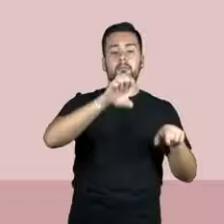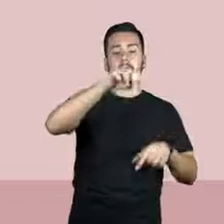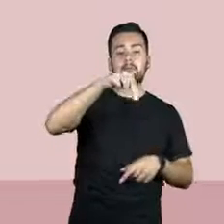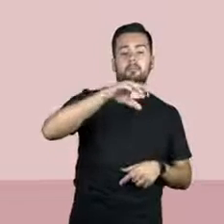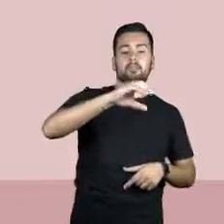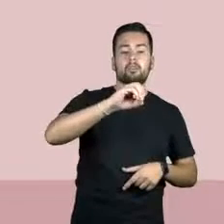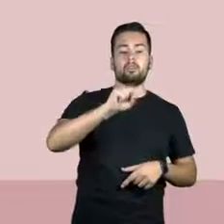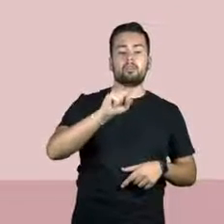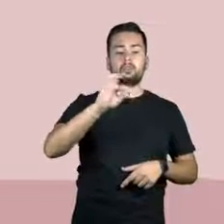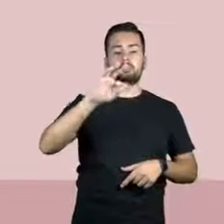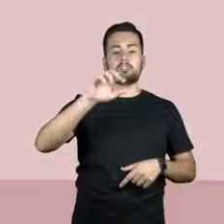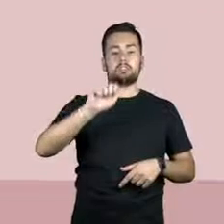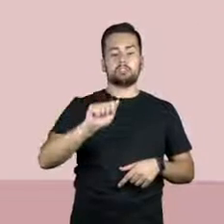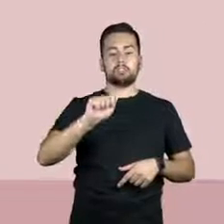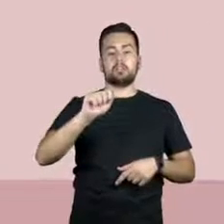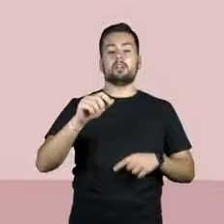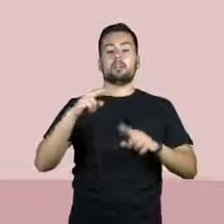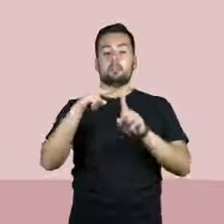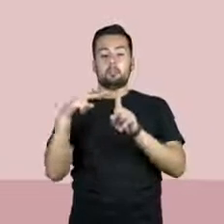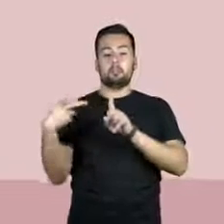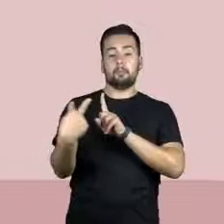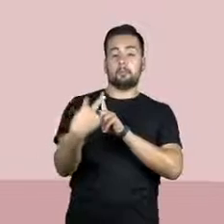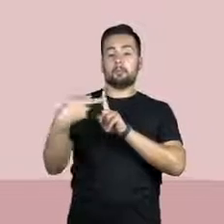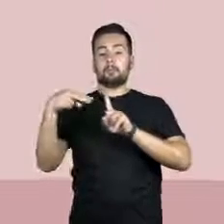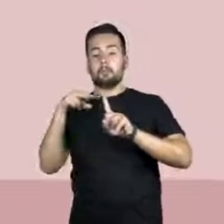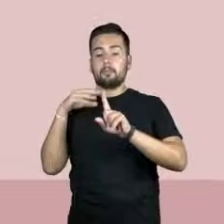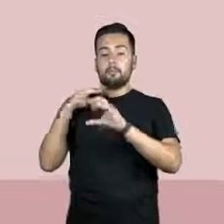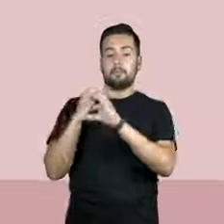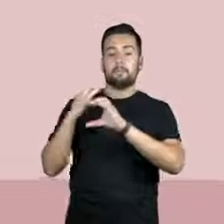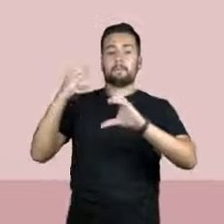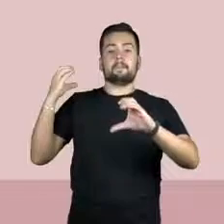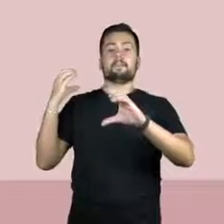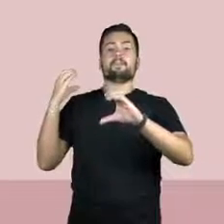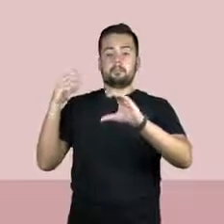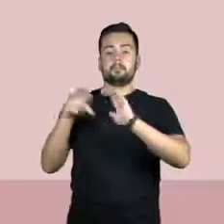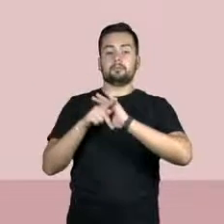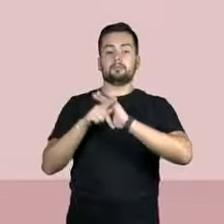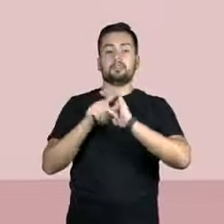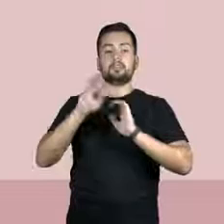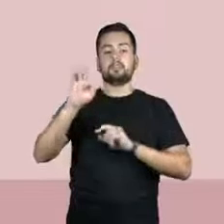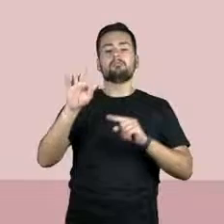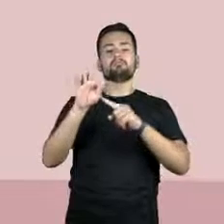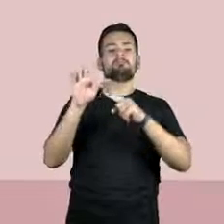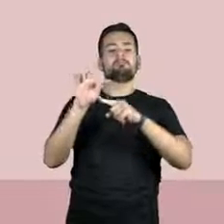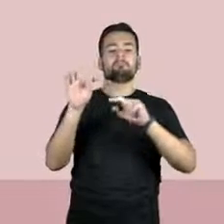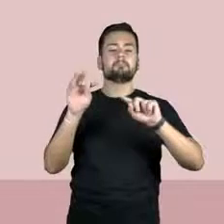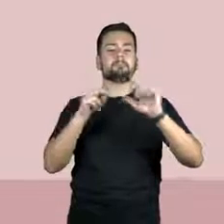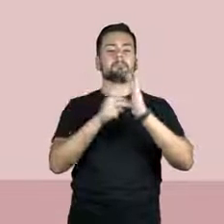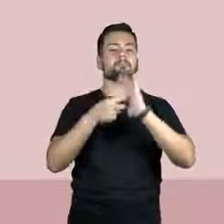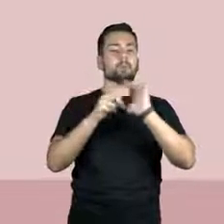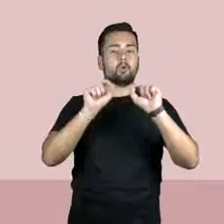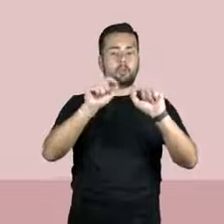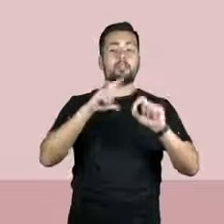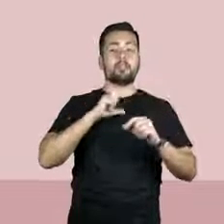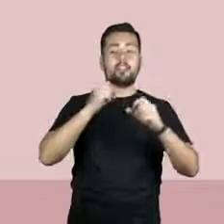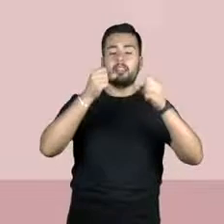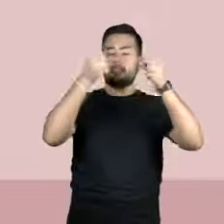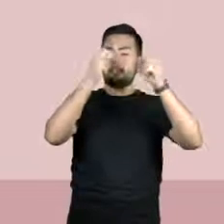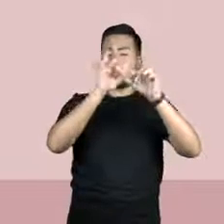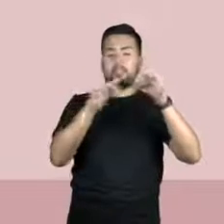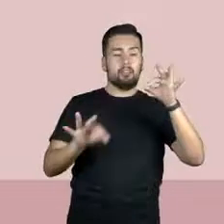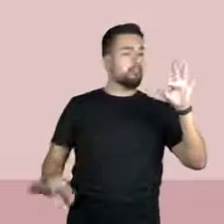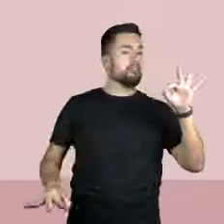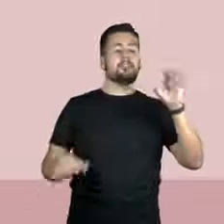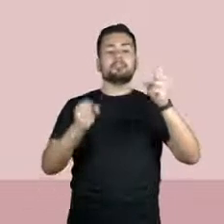primeiramente, do ponto de vista de engenharia mesmo, o que é um talude. Existem muitas definições sobre o que é um